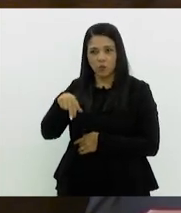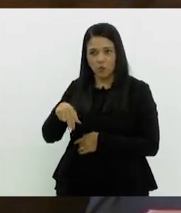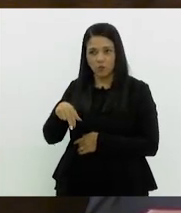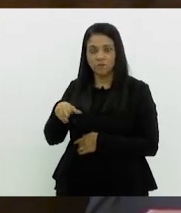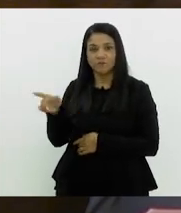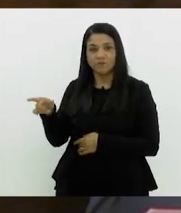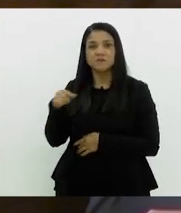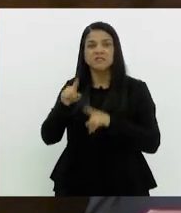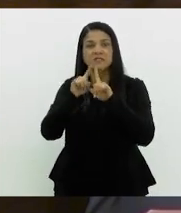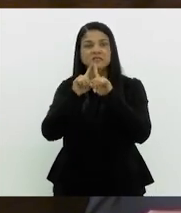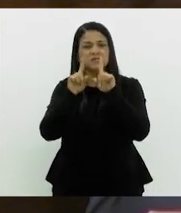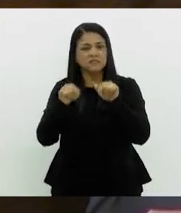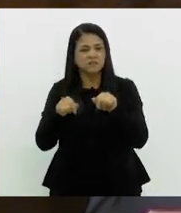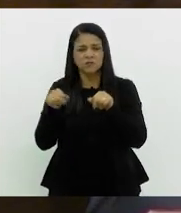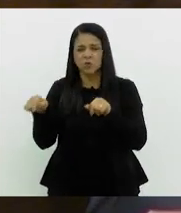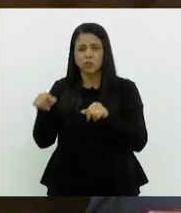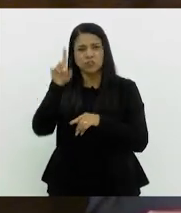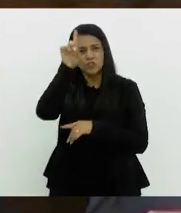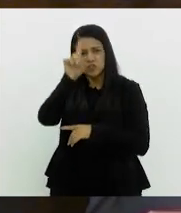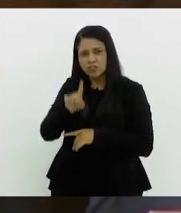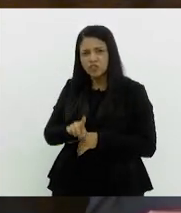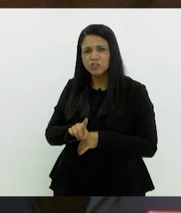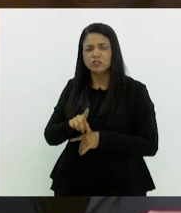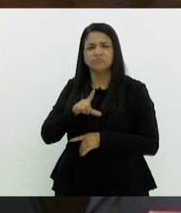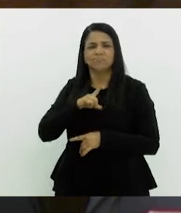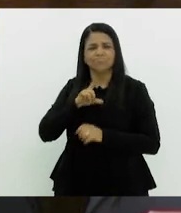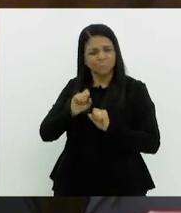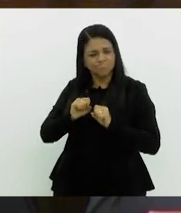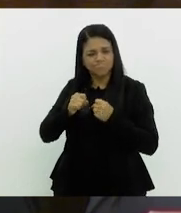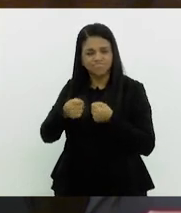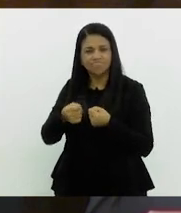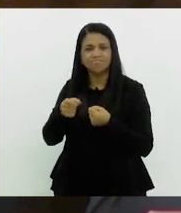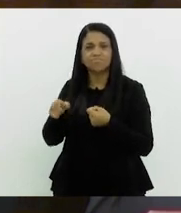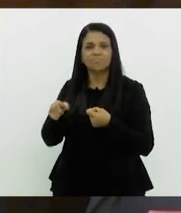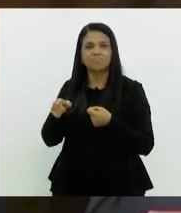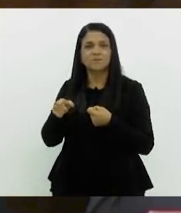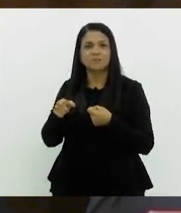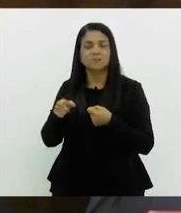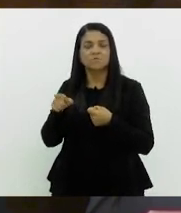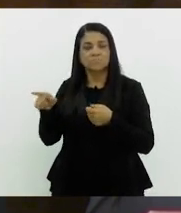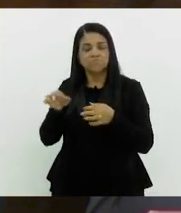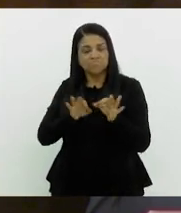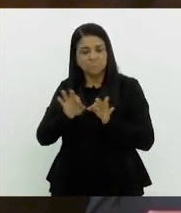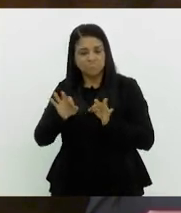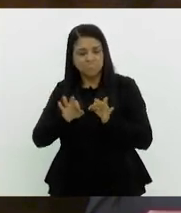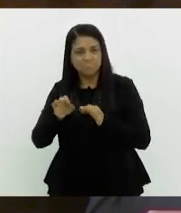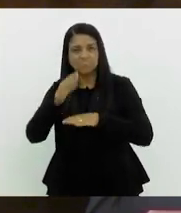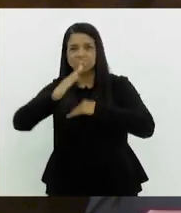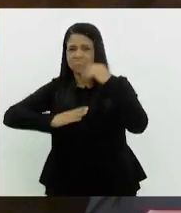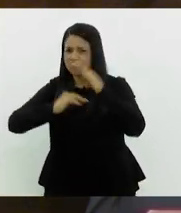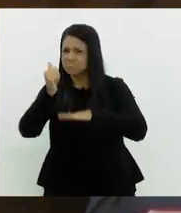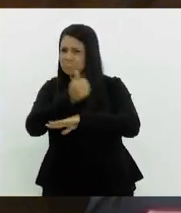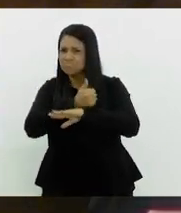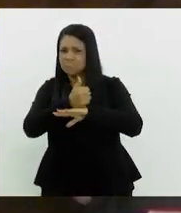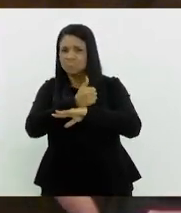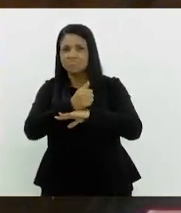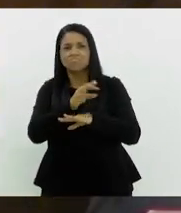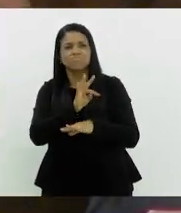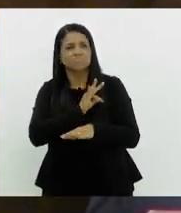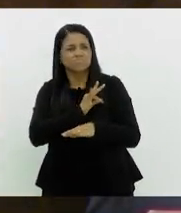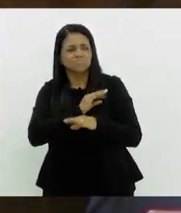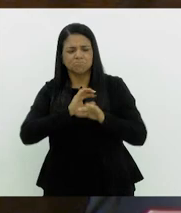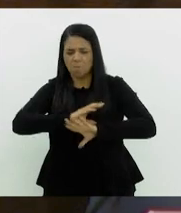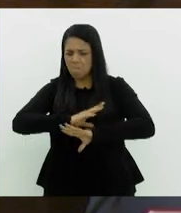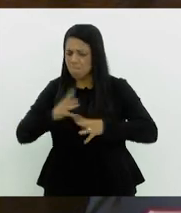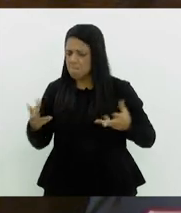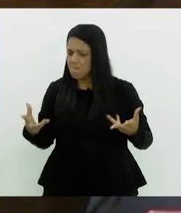servidores do direito mais preparados que eu tive a oportunidade de conhecer. Mas, repito, cada